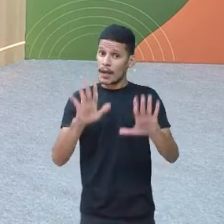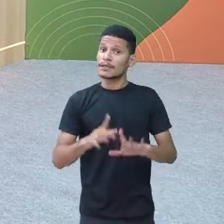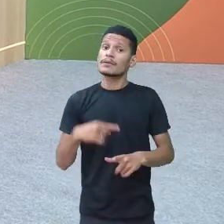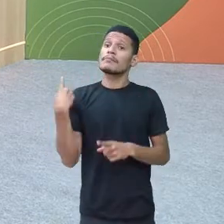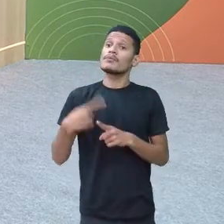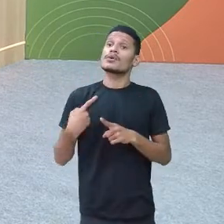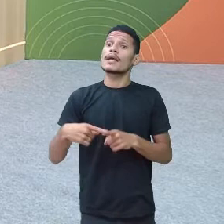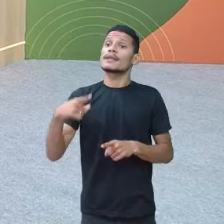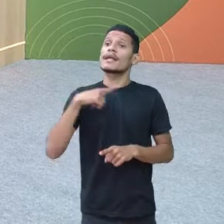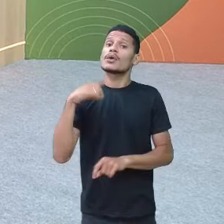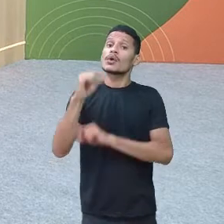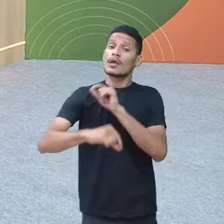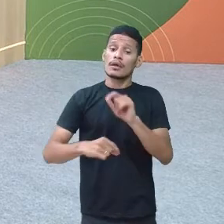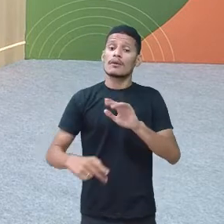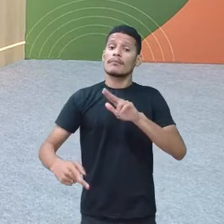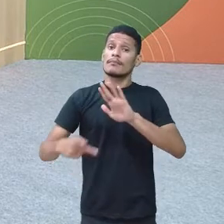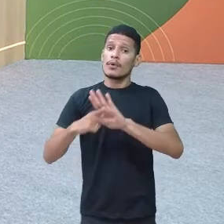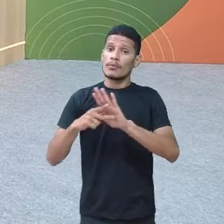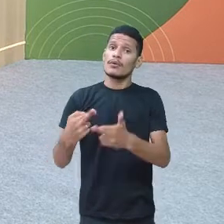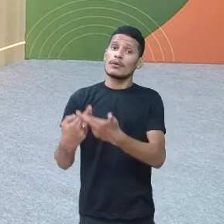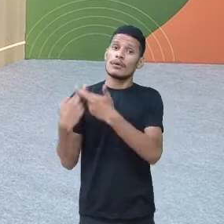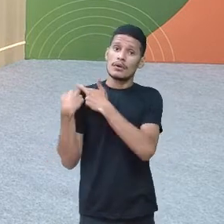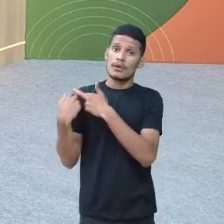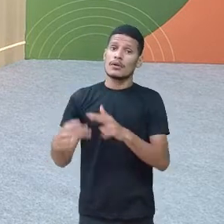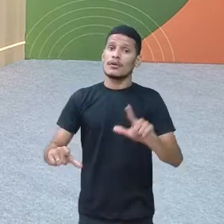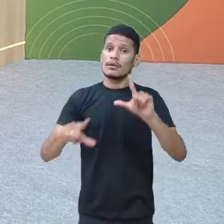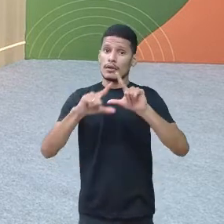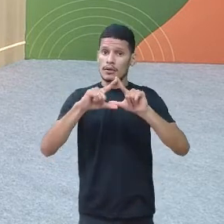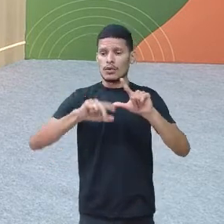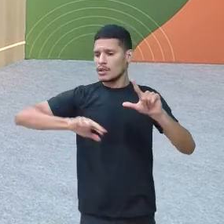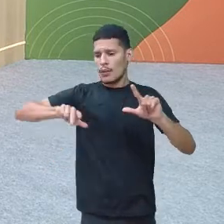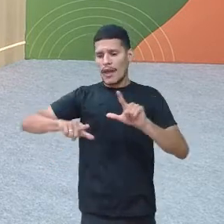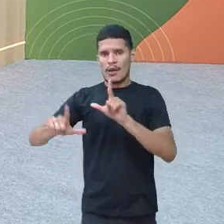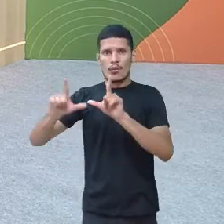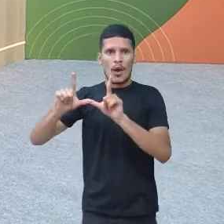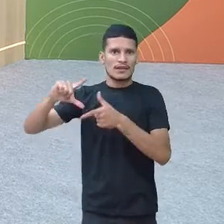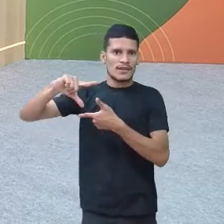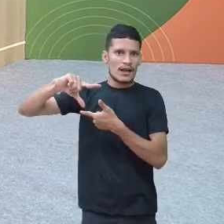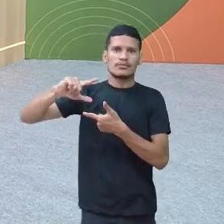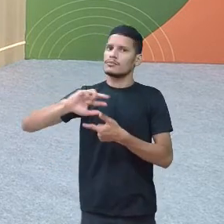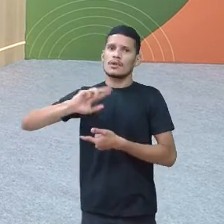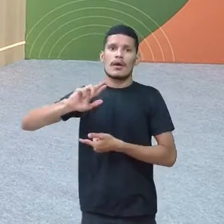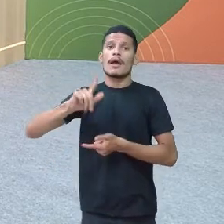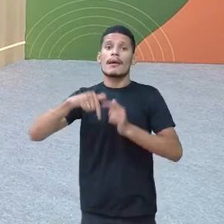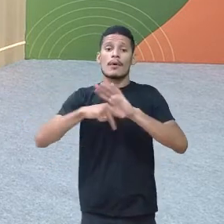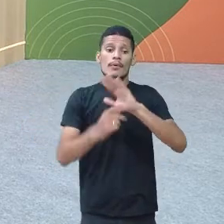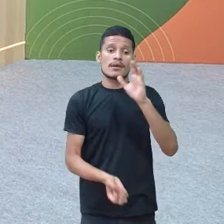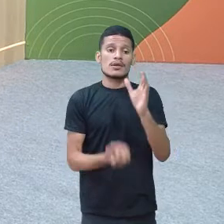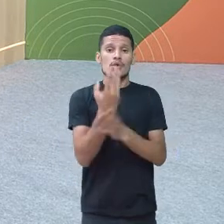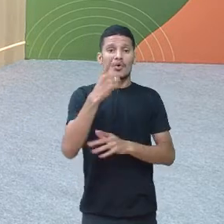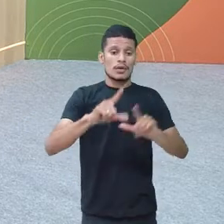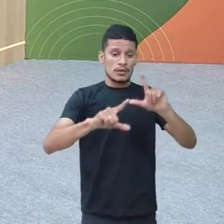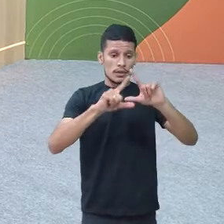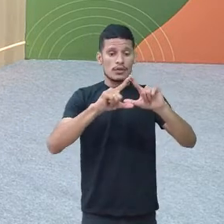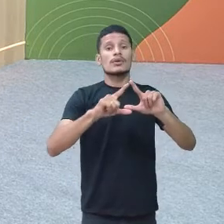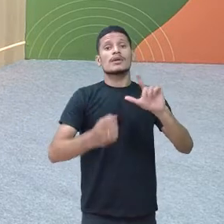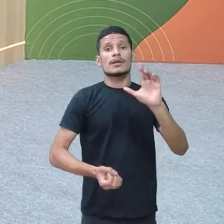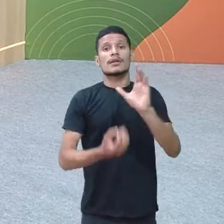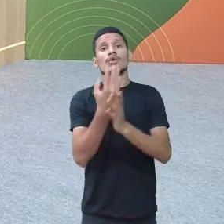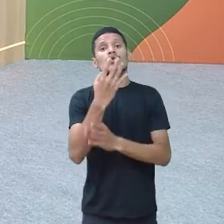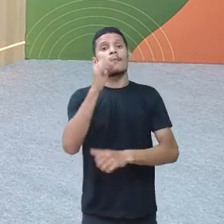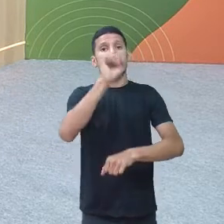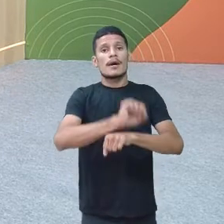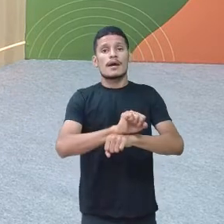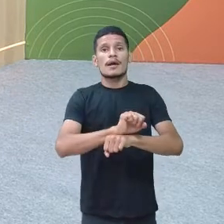à propriedade do triângulo. Não é porque é um quadrado, é porque a gente conseguiu confeccionar um triângulo aqui que criou essa